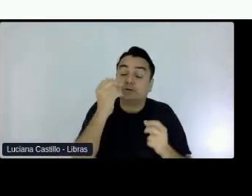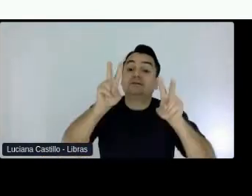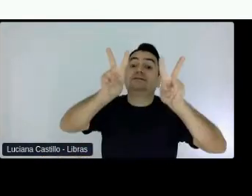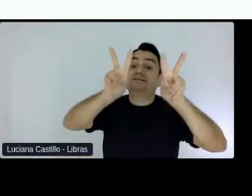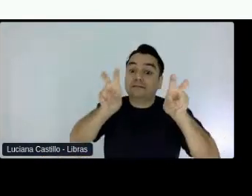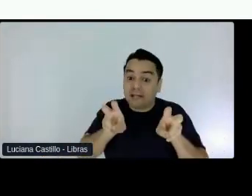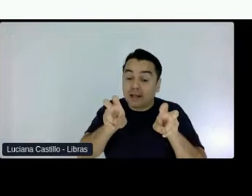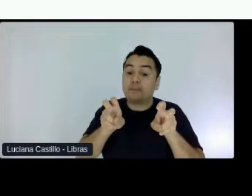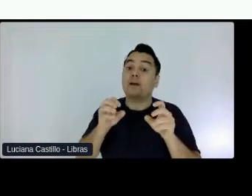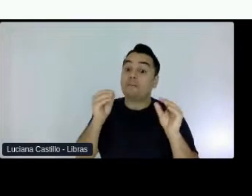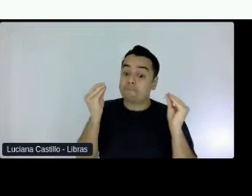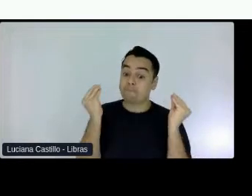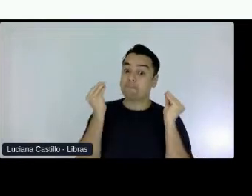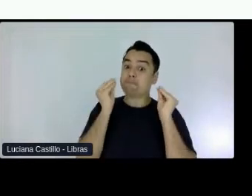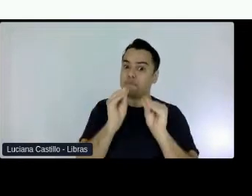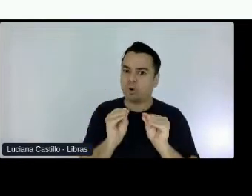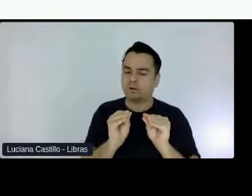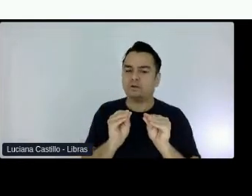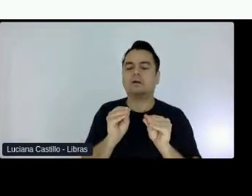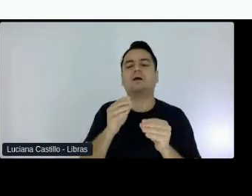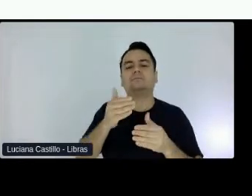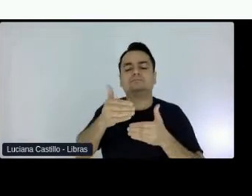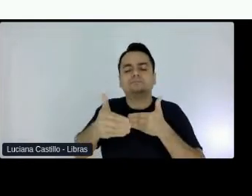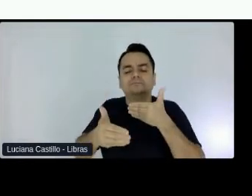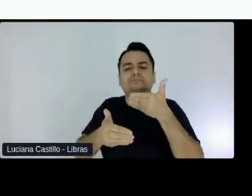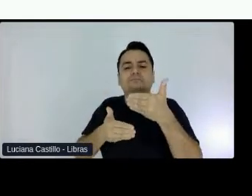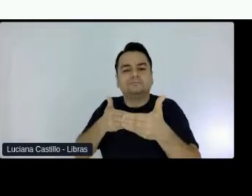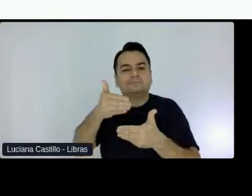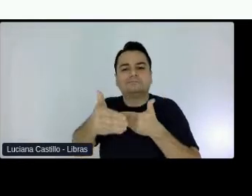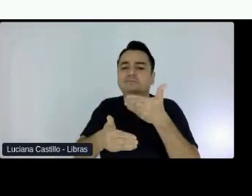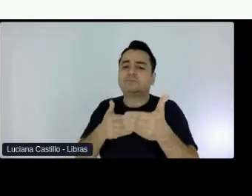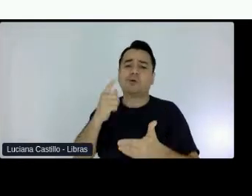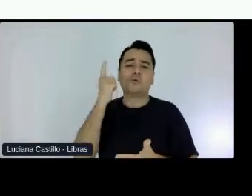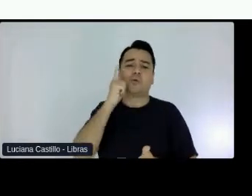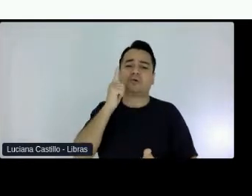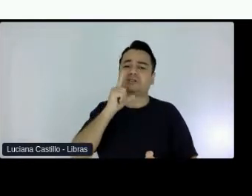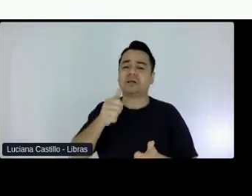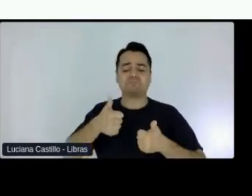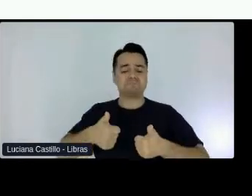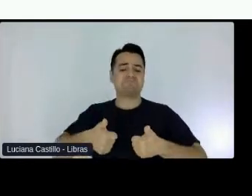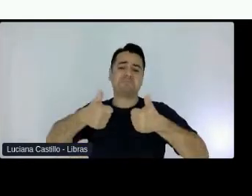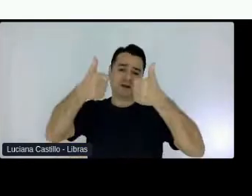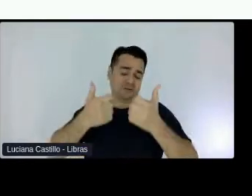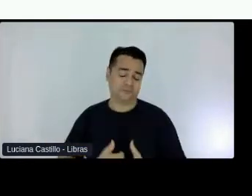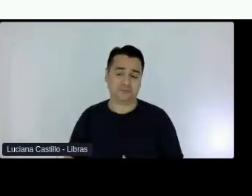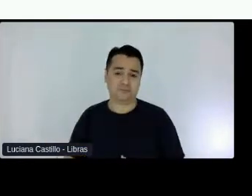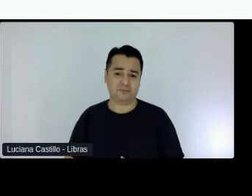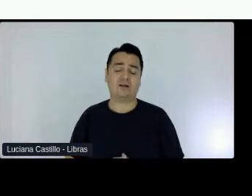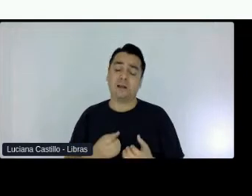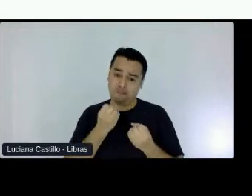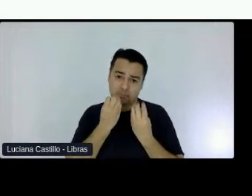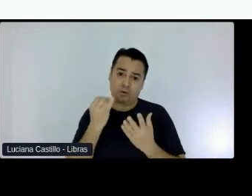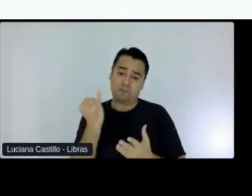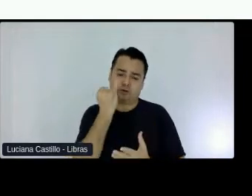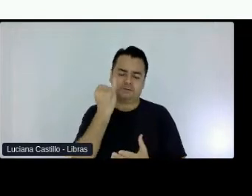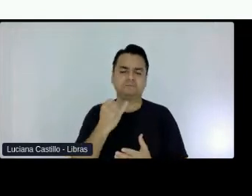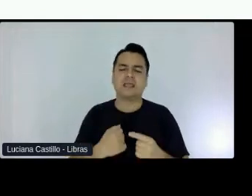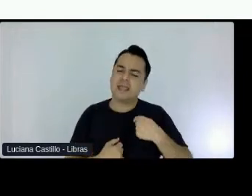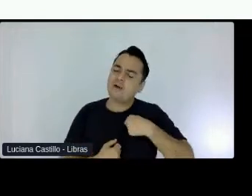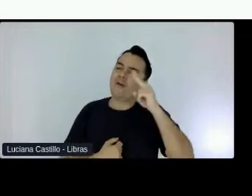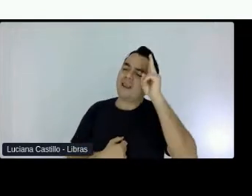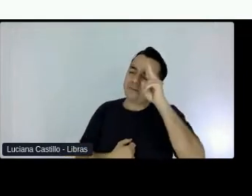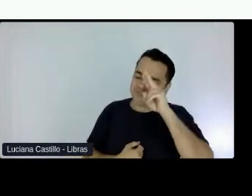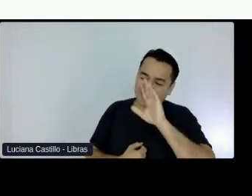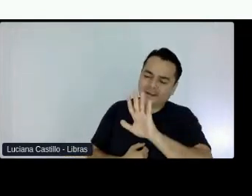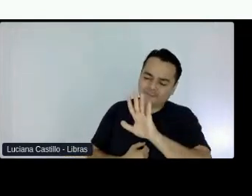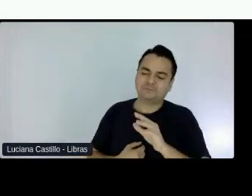no dia a dia, as coisas começam a fluir bastante, né? E isso faz a diferença. O Guga, eu lembrei de uma coisinha